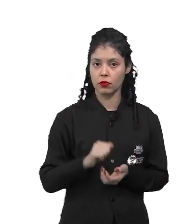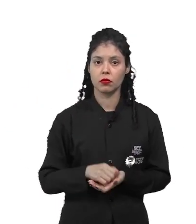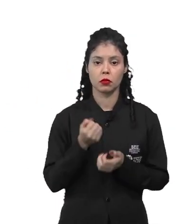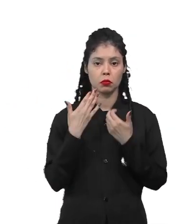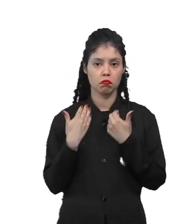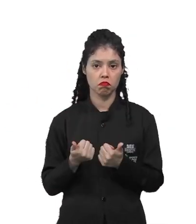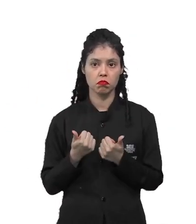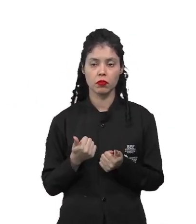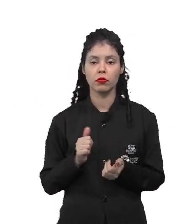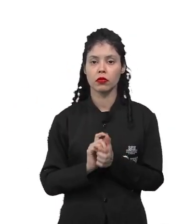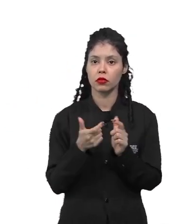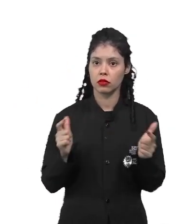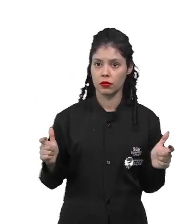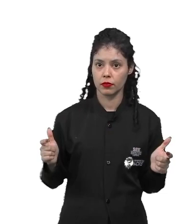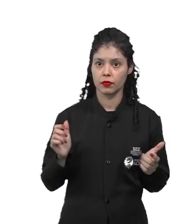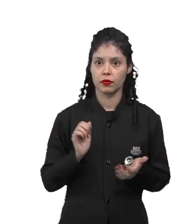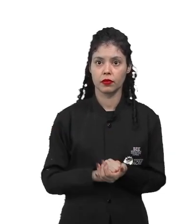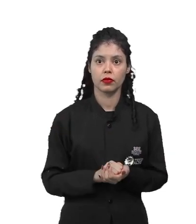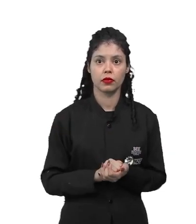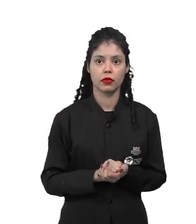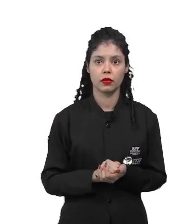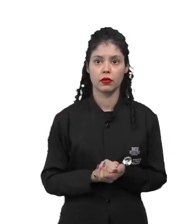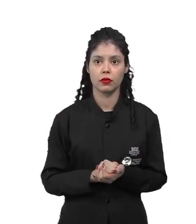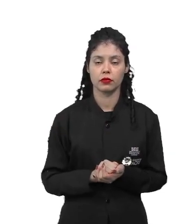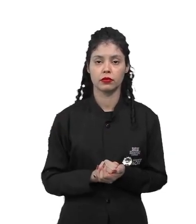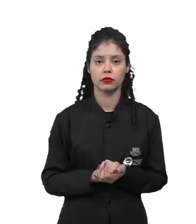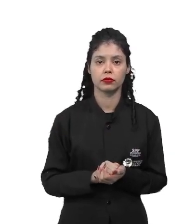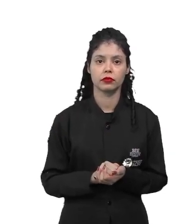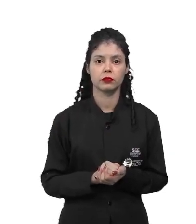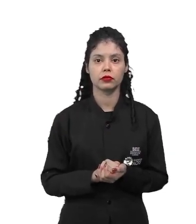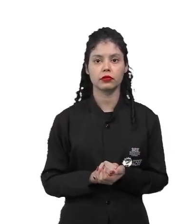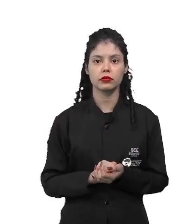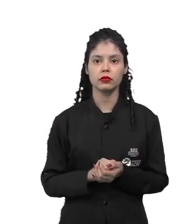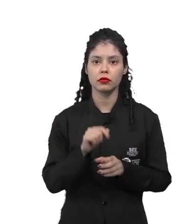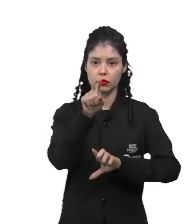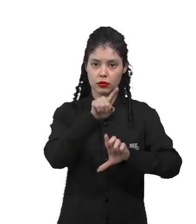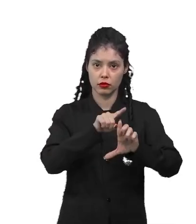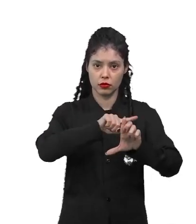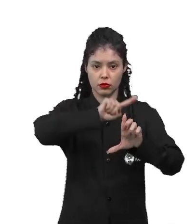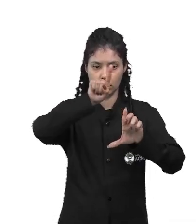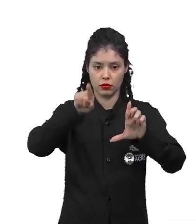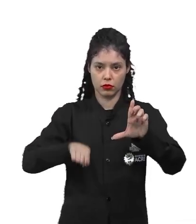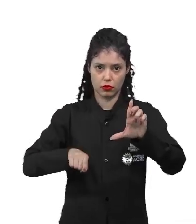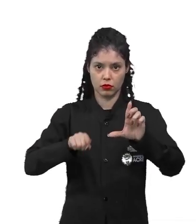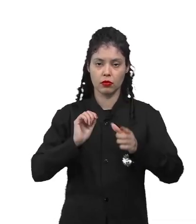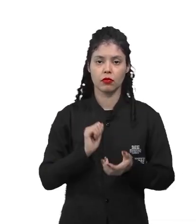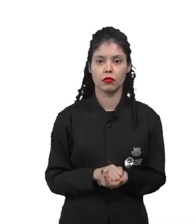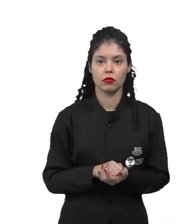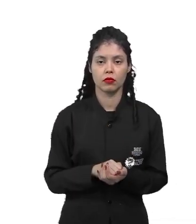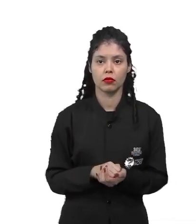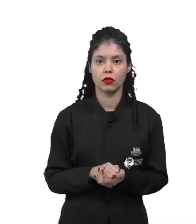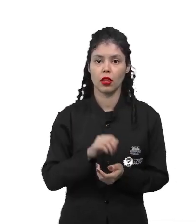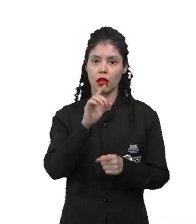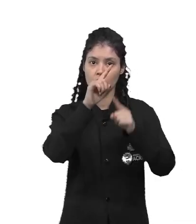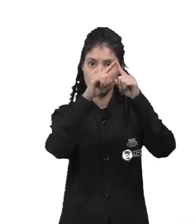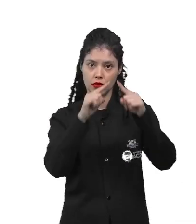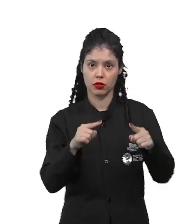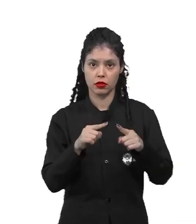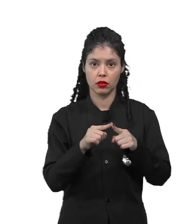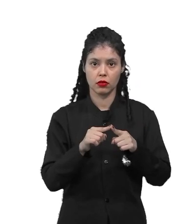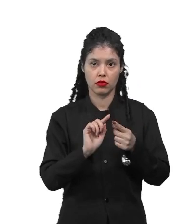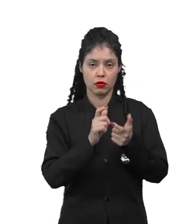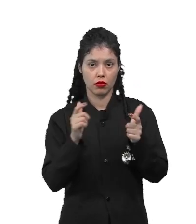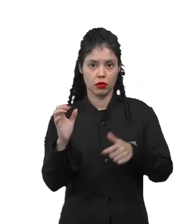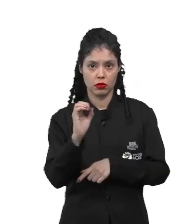a função for crescente, né, olha o emojizinho aí, ó, eu vou ter concavidade voltada para baixo, né? Ou seja, para delta maior que zero, toca